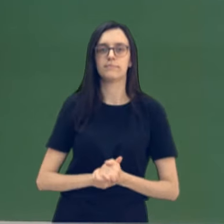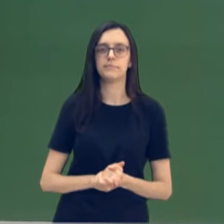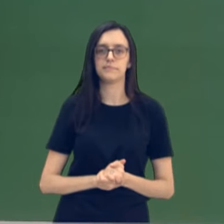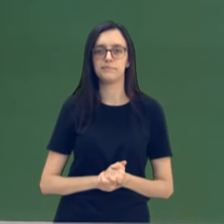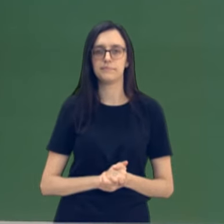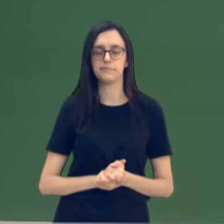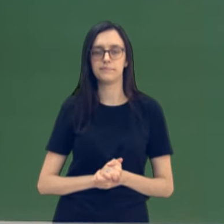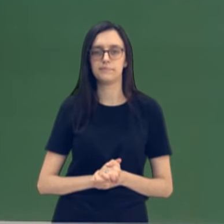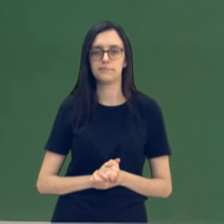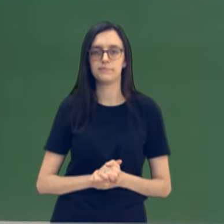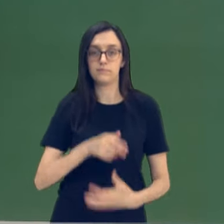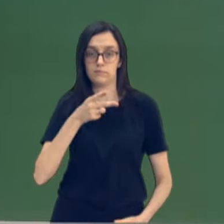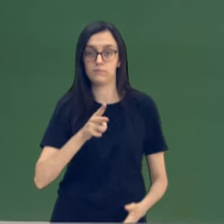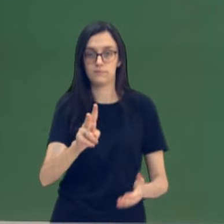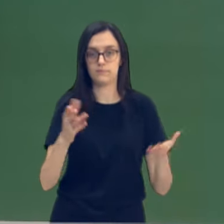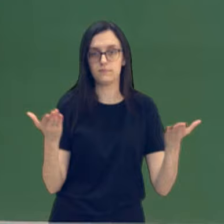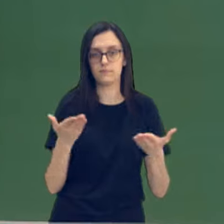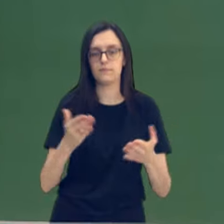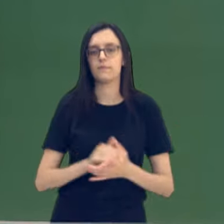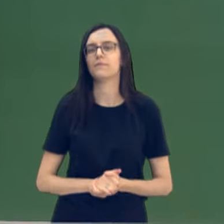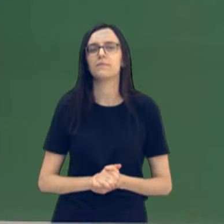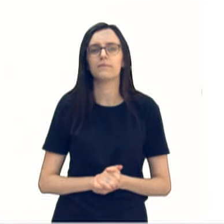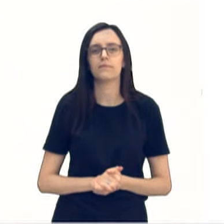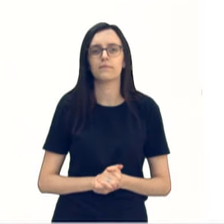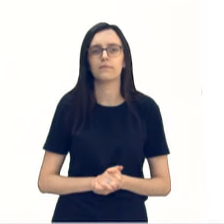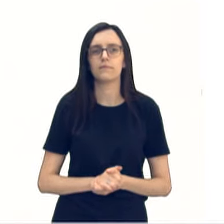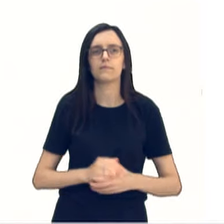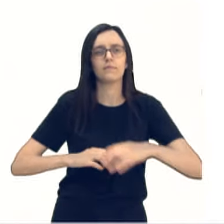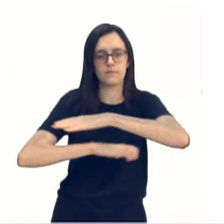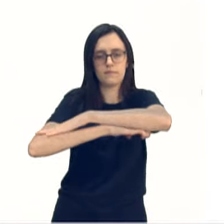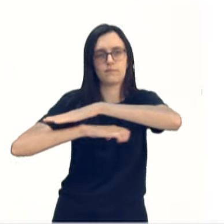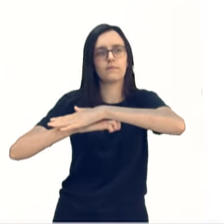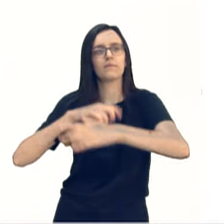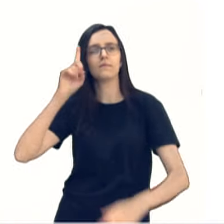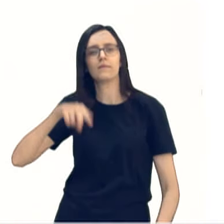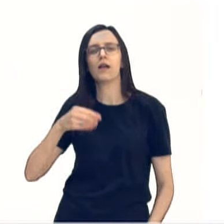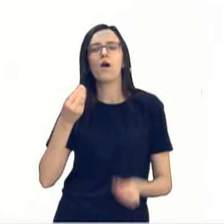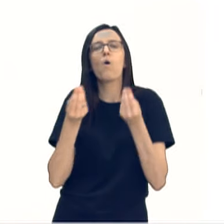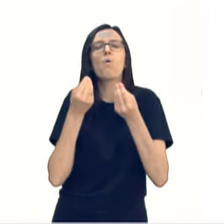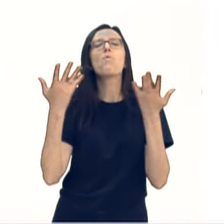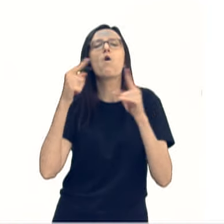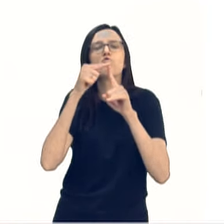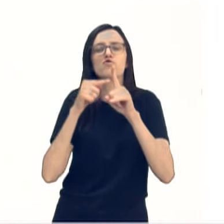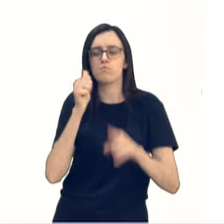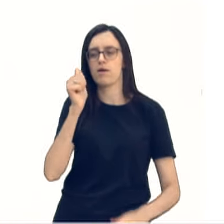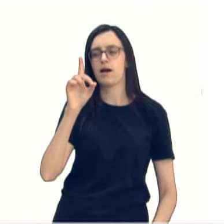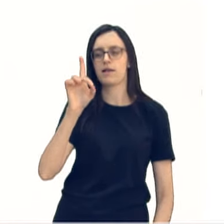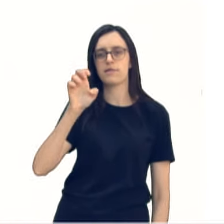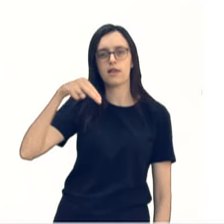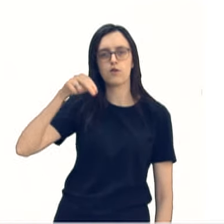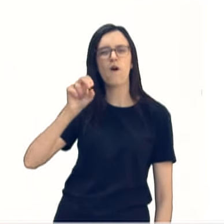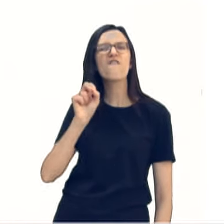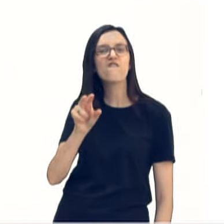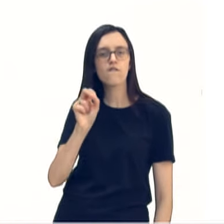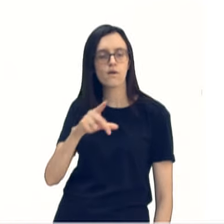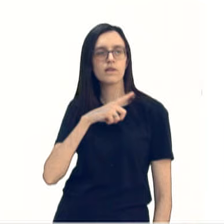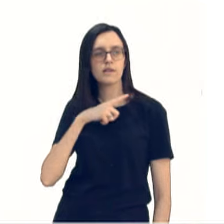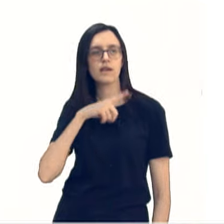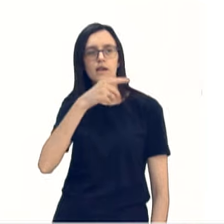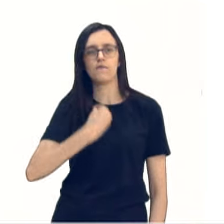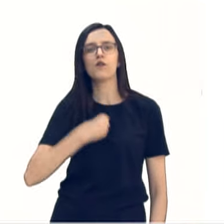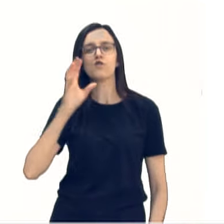Continuando. A estrutura de um adenovírus, então as proteínas da cápsula, as proteínas ligantes. Aqui ele está